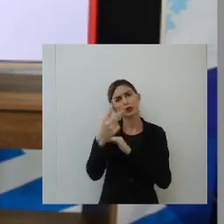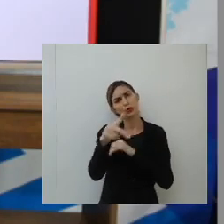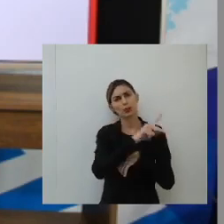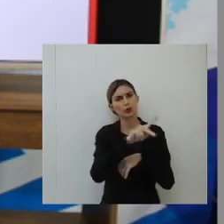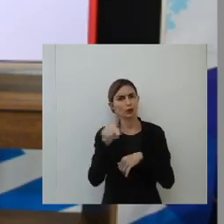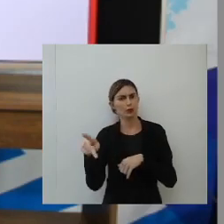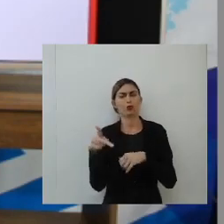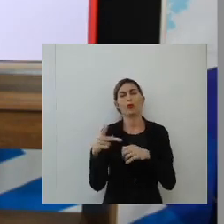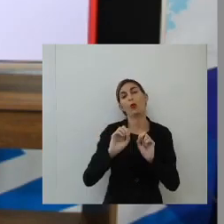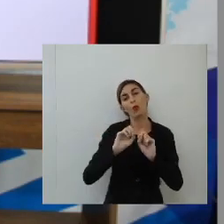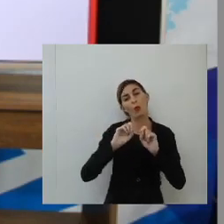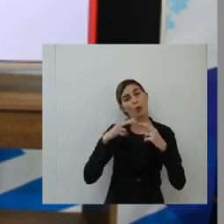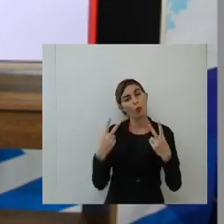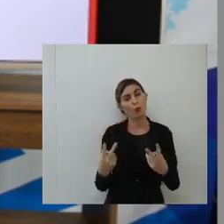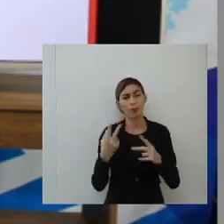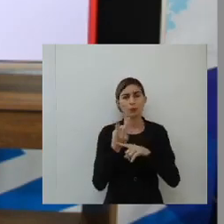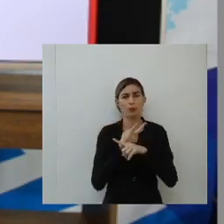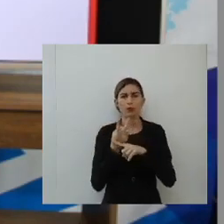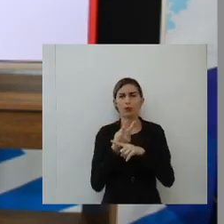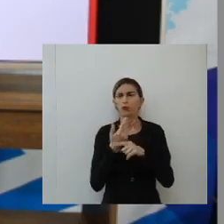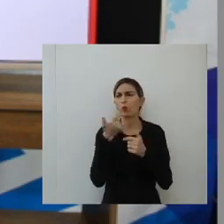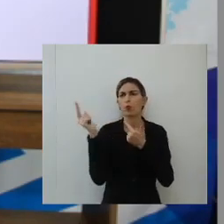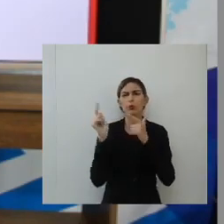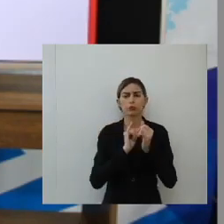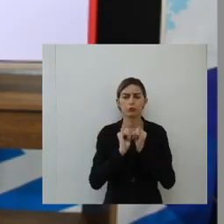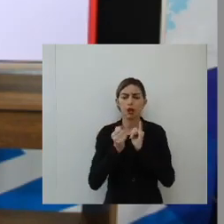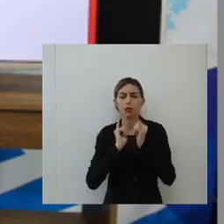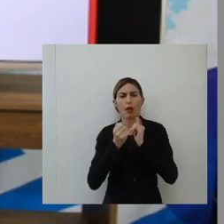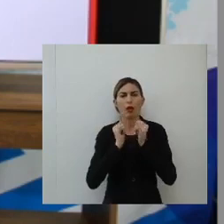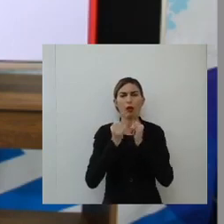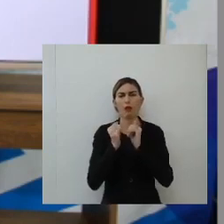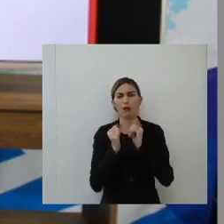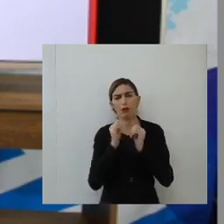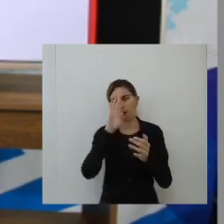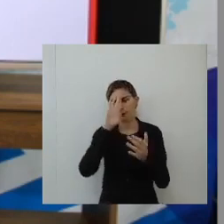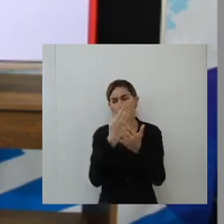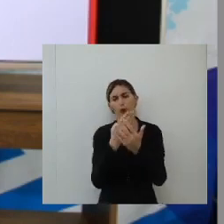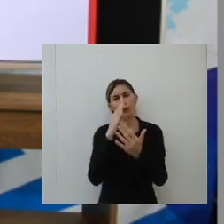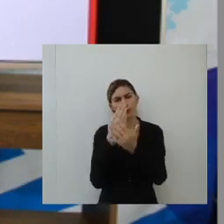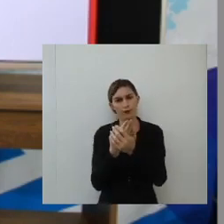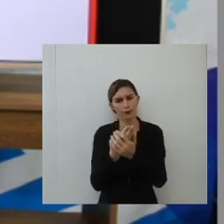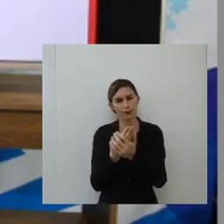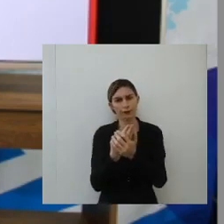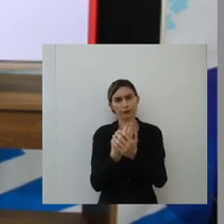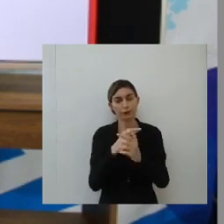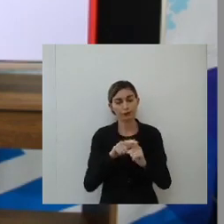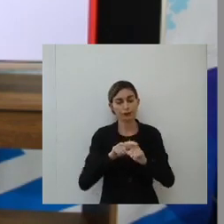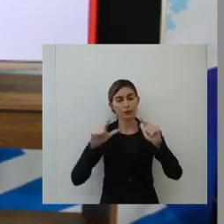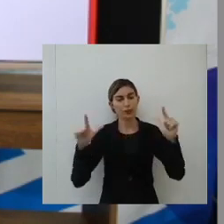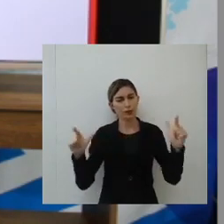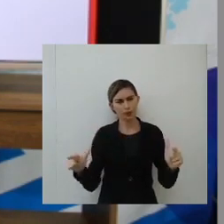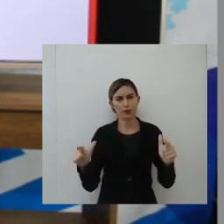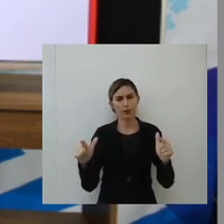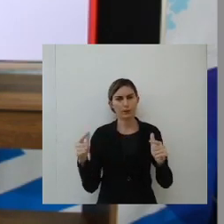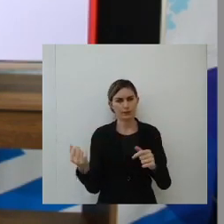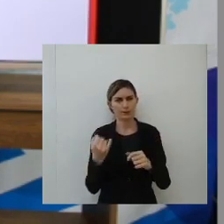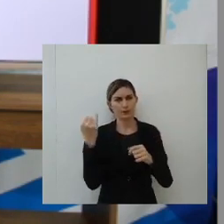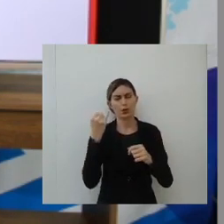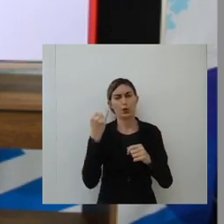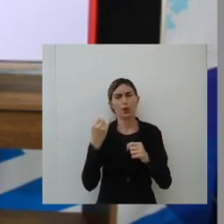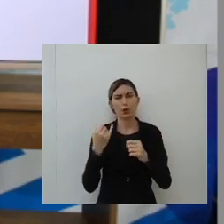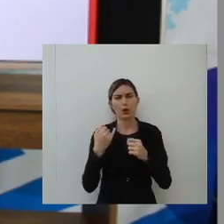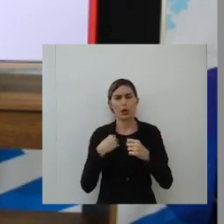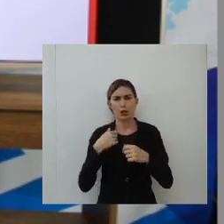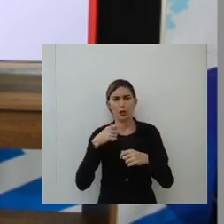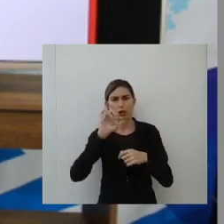professor, ou então procura meios na internet confiáveis, tá? A maior arma contra